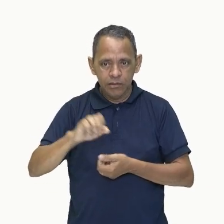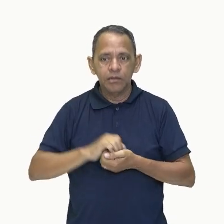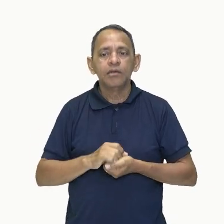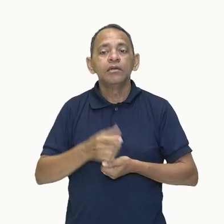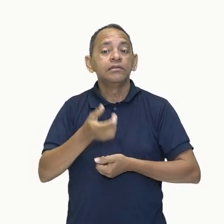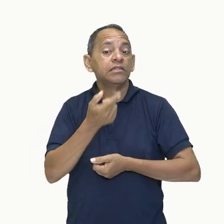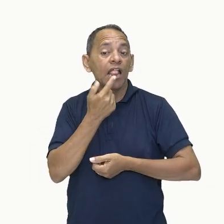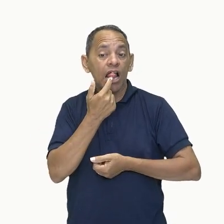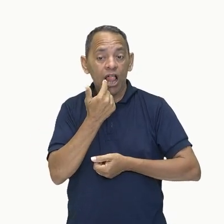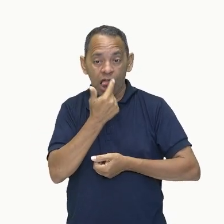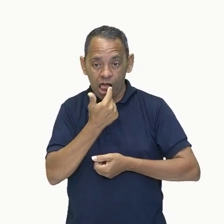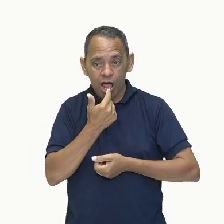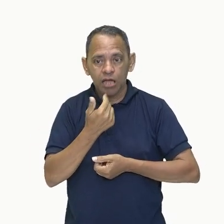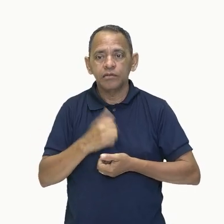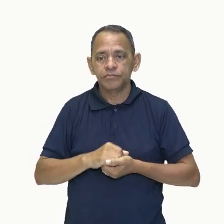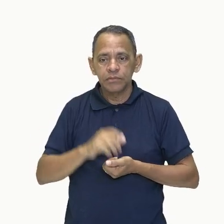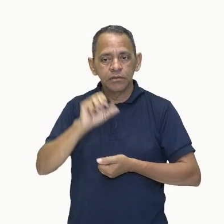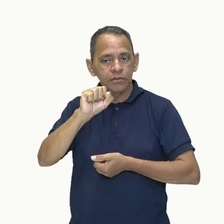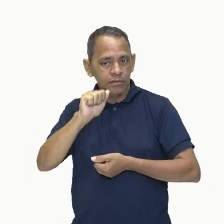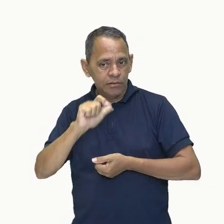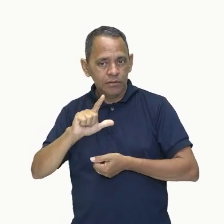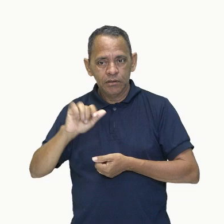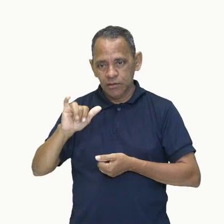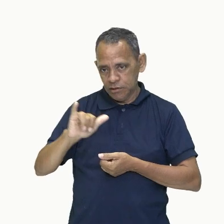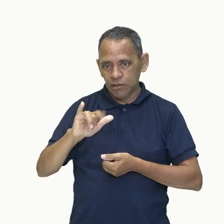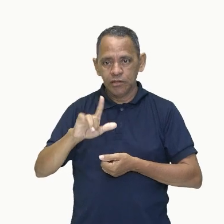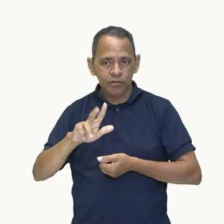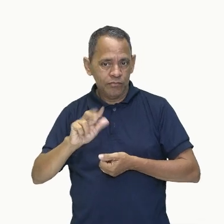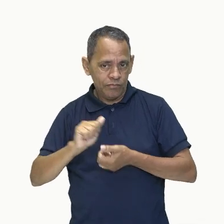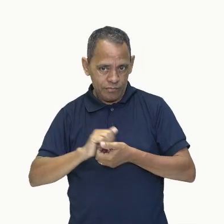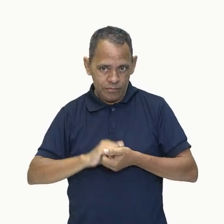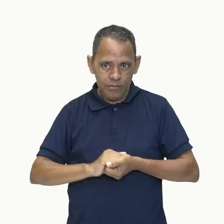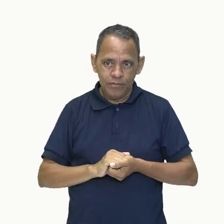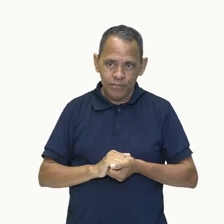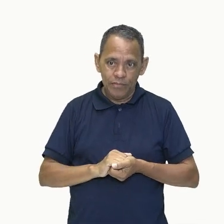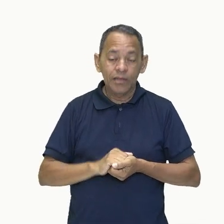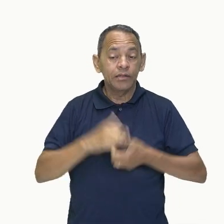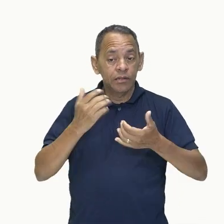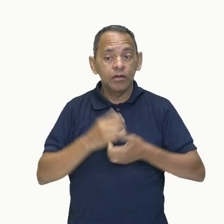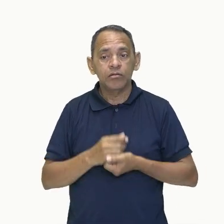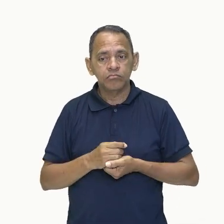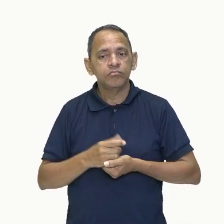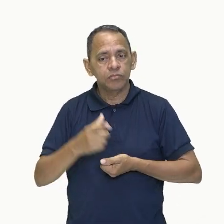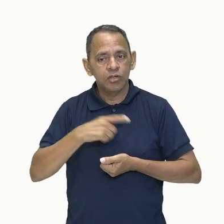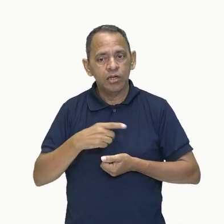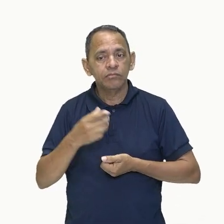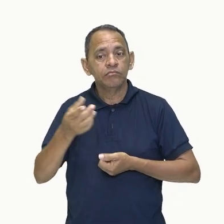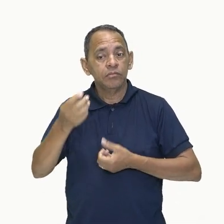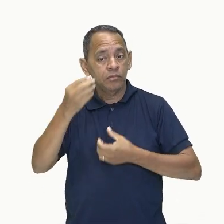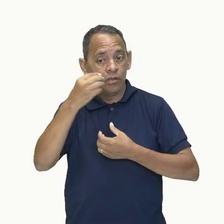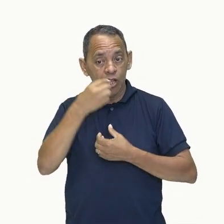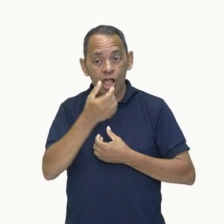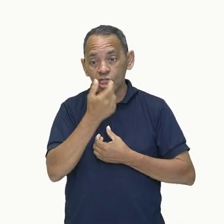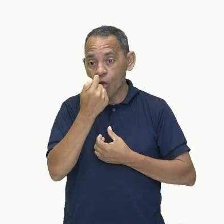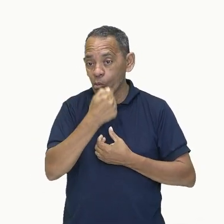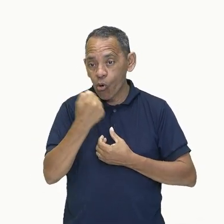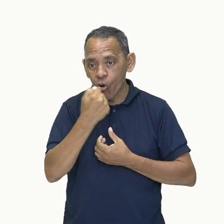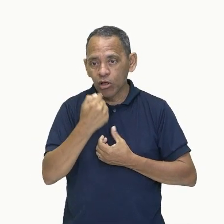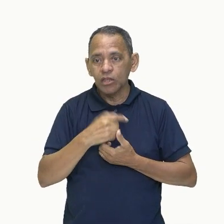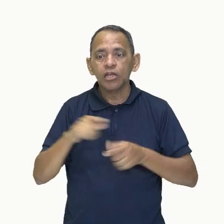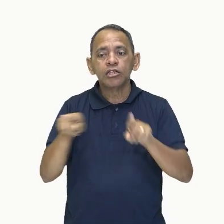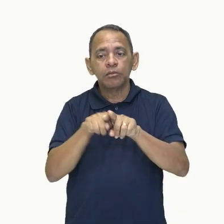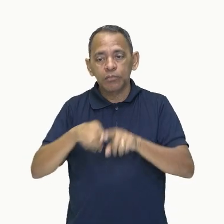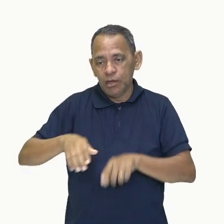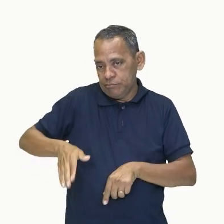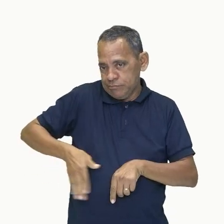saliva, tá? Então, ela está presente tanto na saliva quanto no pâncreas,